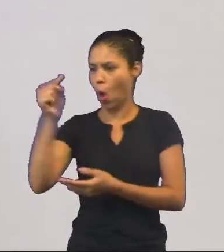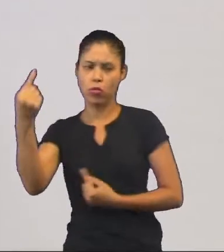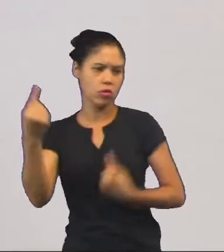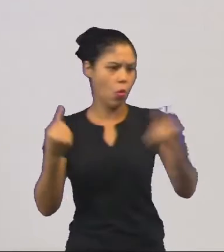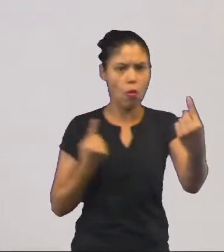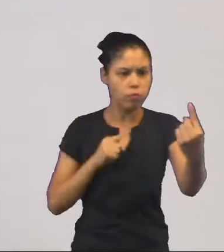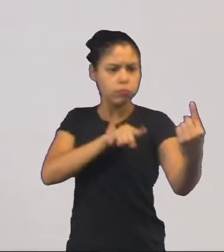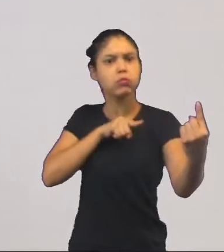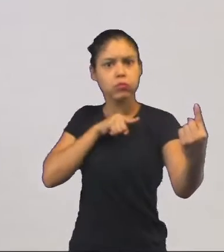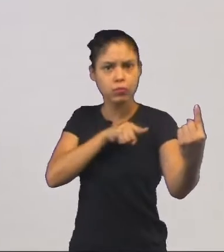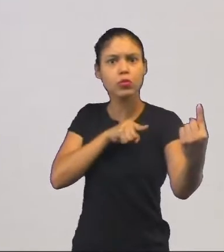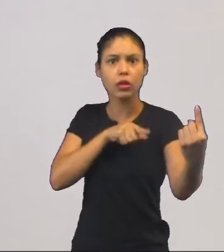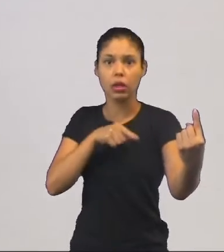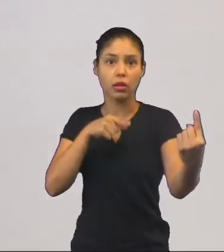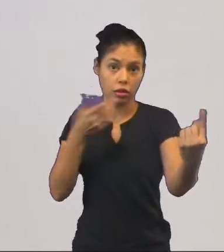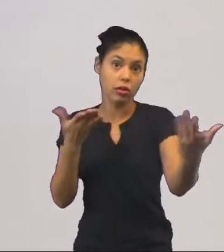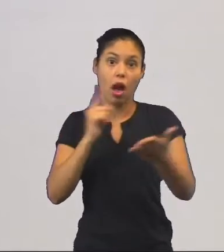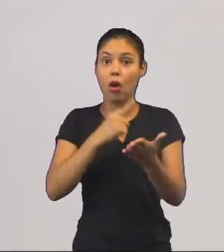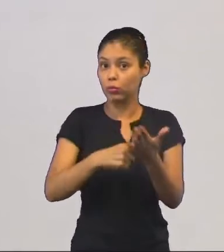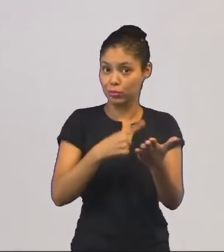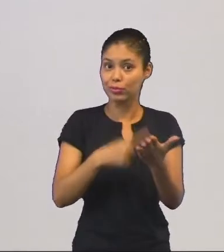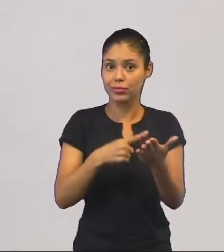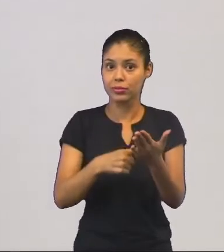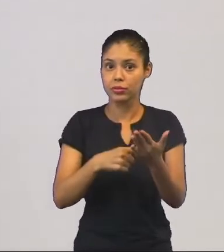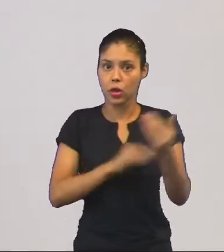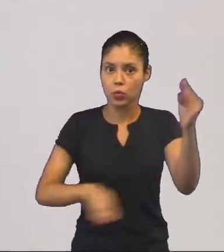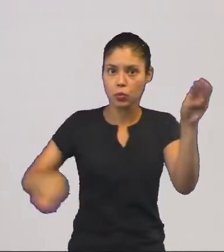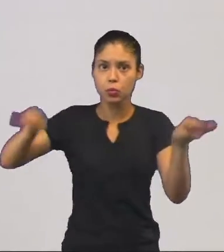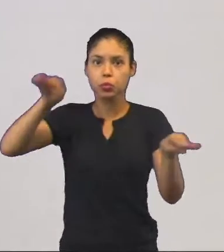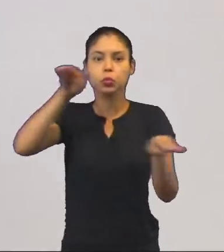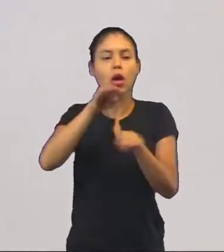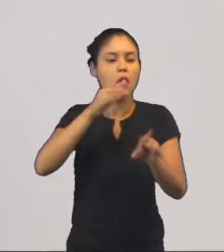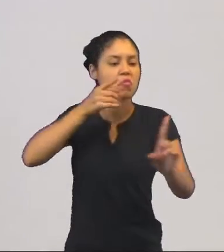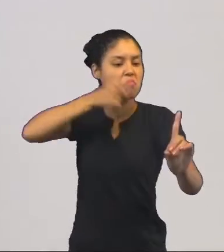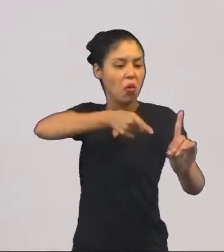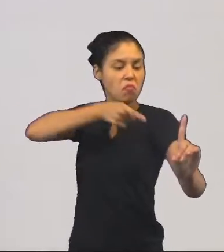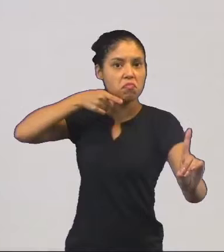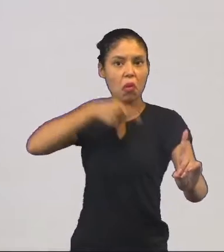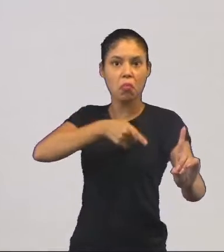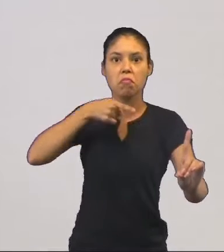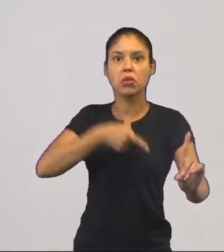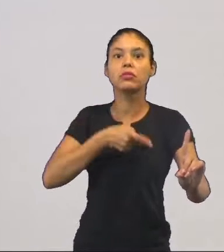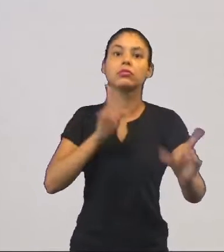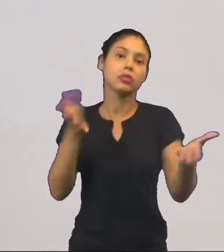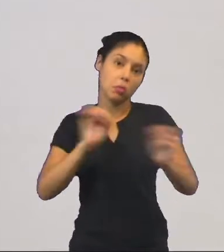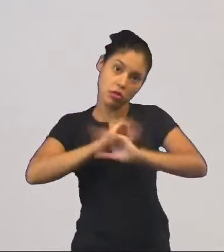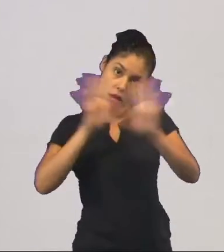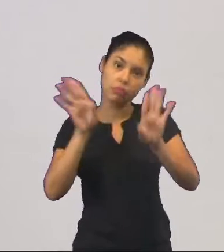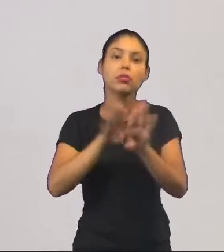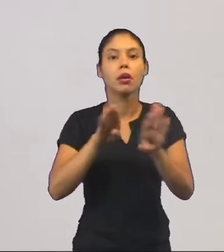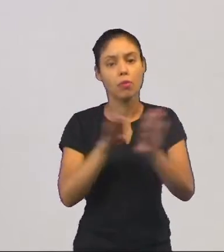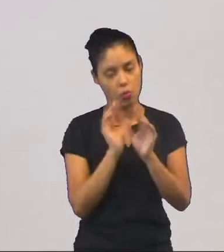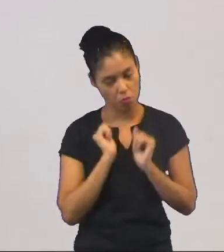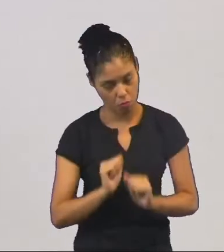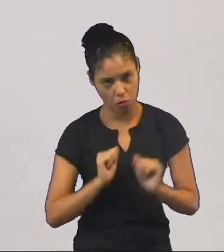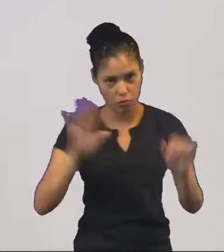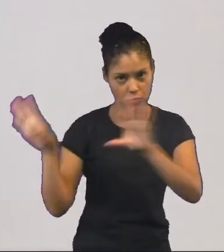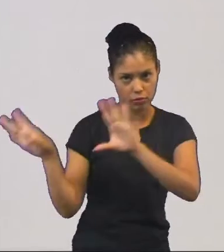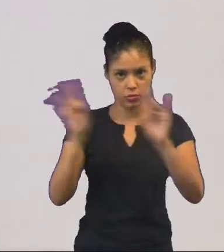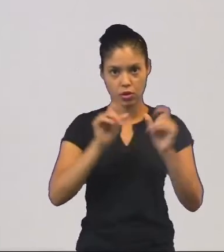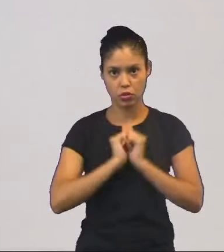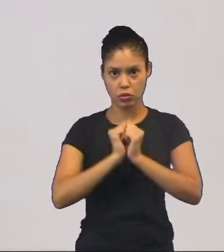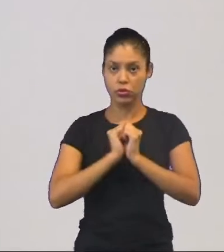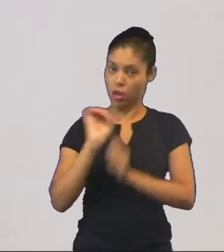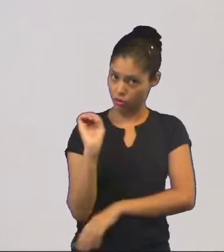alguém. Então, alguém está em uma condição subjugada, humilhada, constrangida? Claro, isso também pode vir